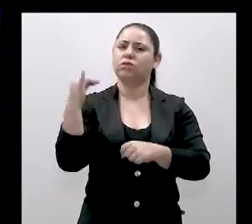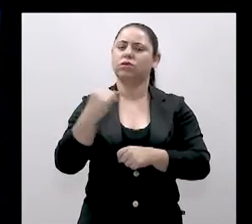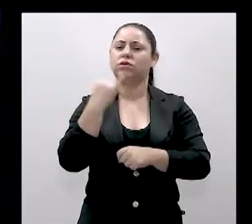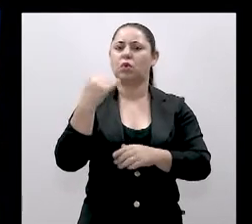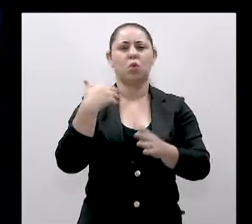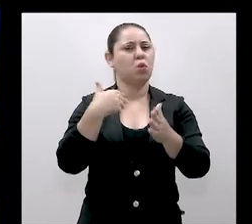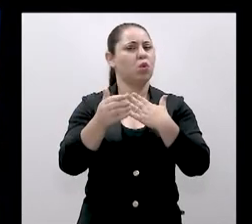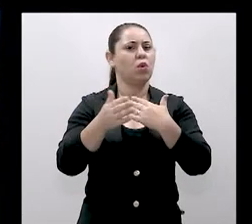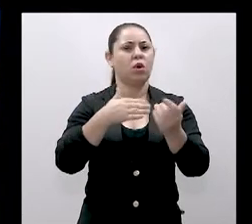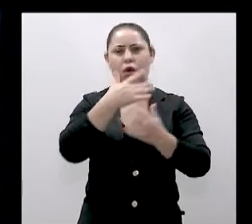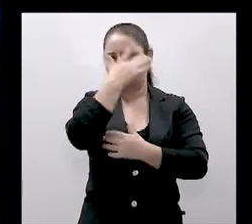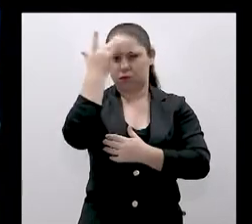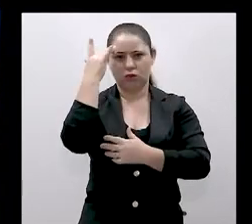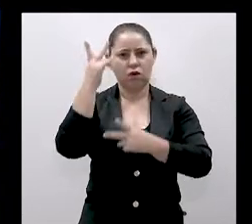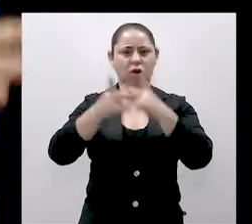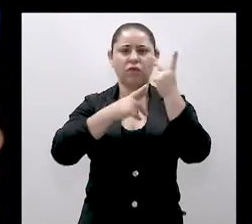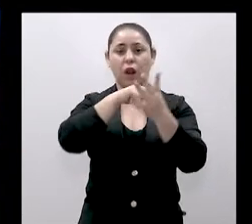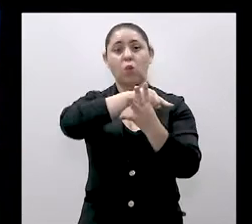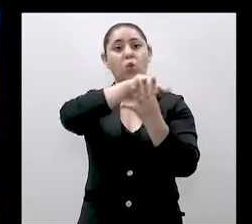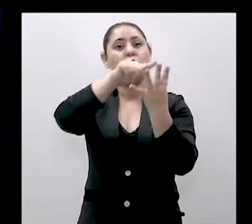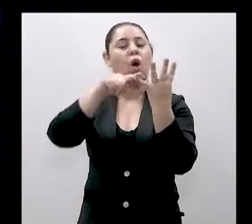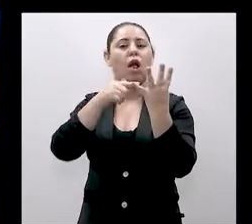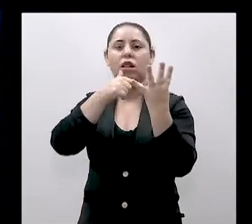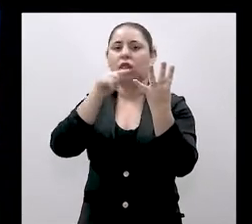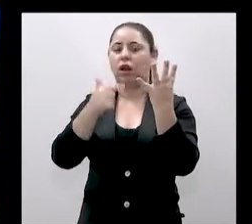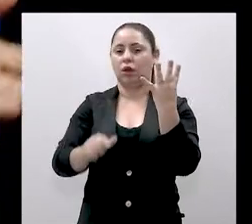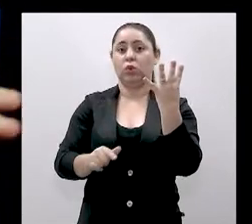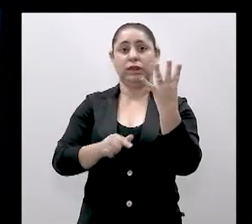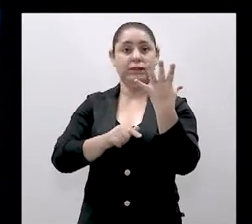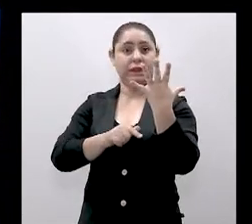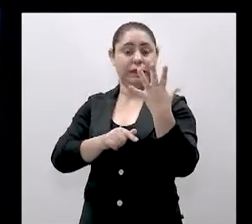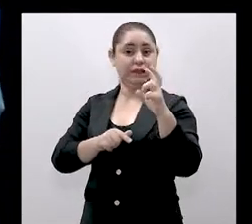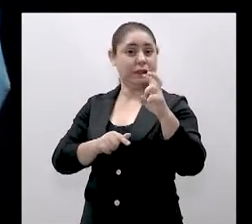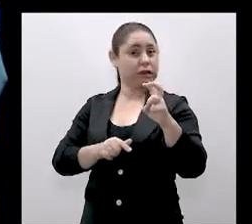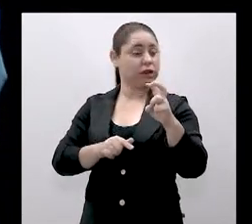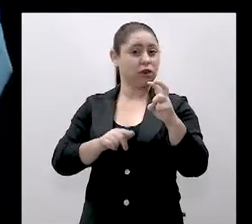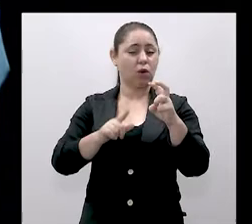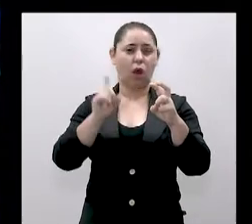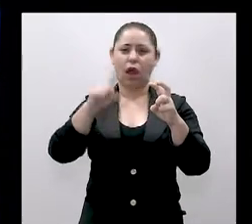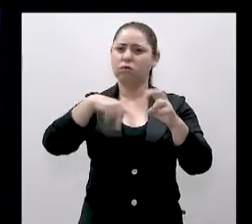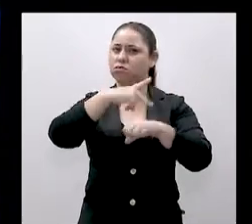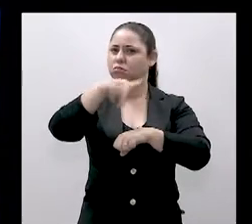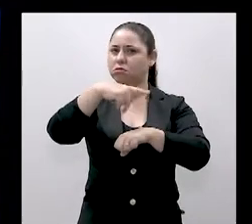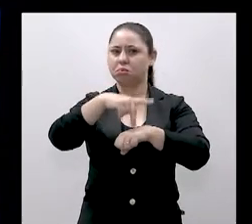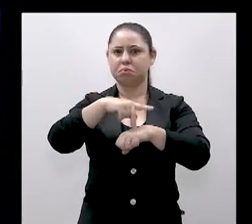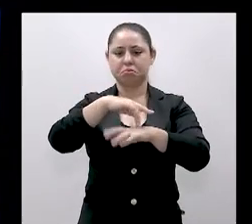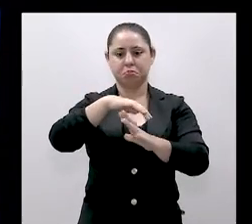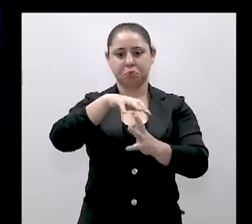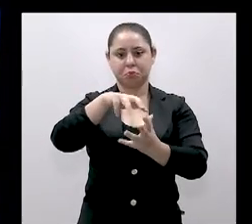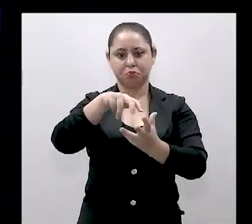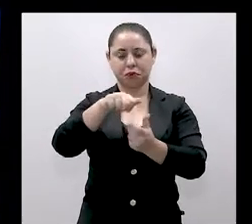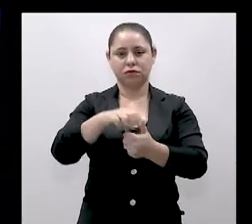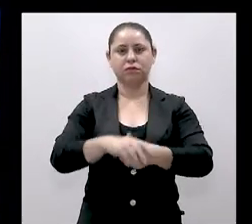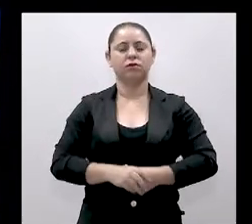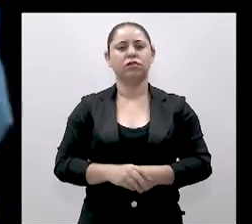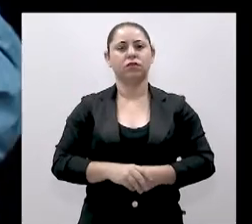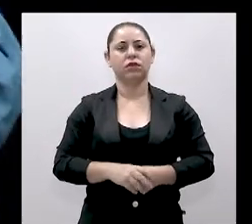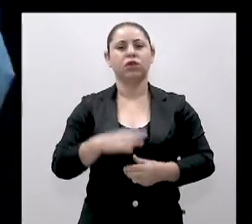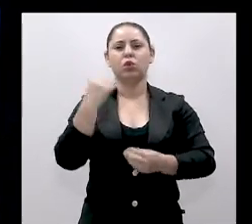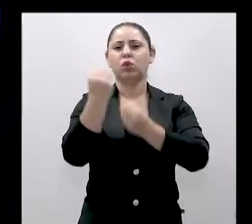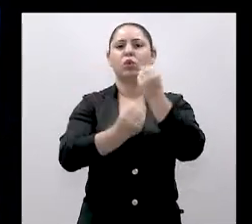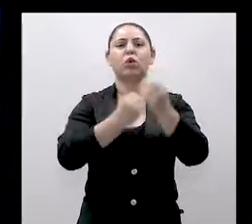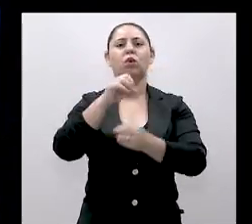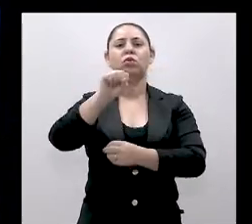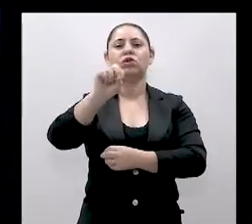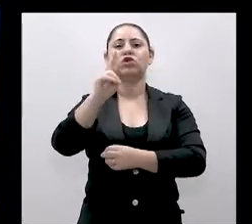qualquer pessoa na Holanda fala quatro idiomas cinco é um país assim do o e dali